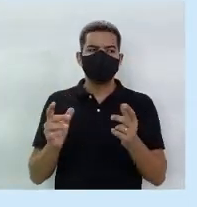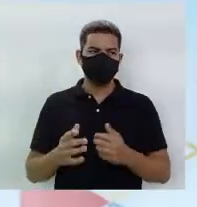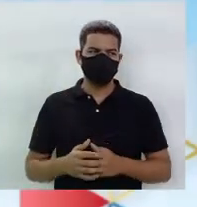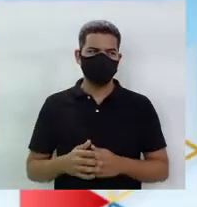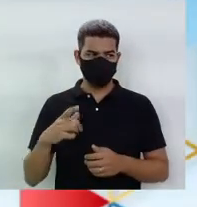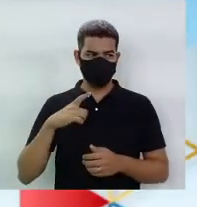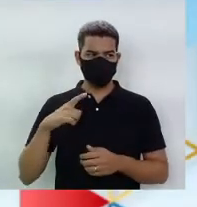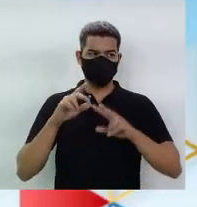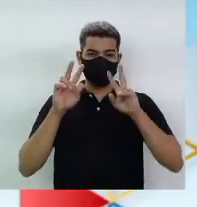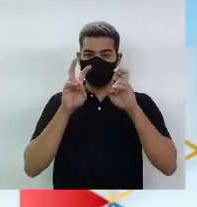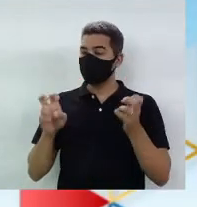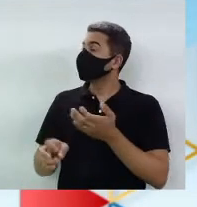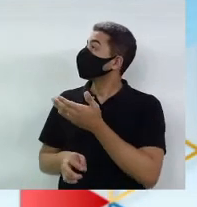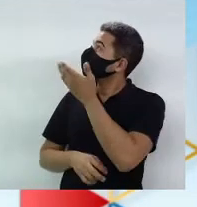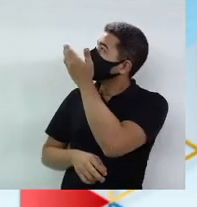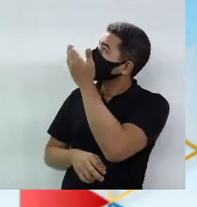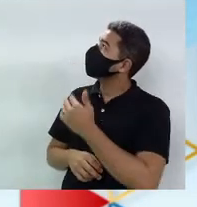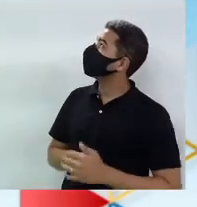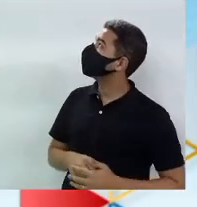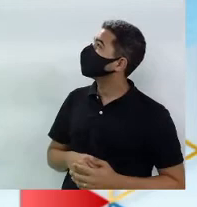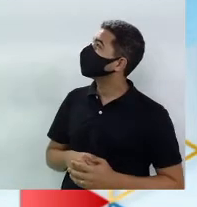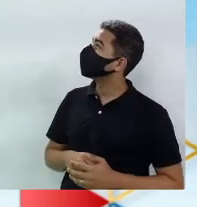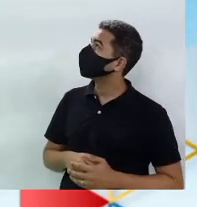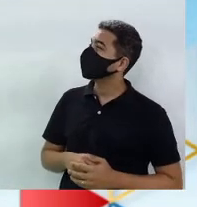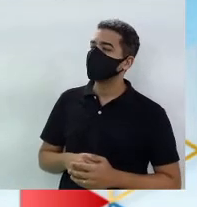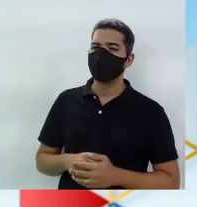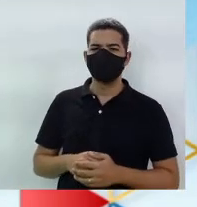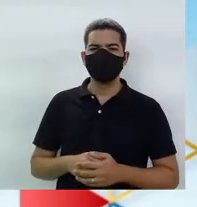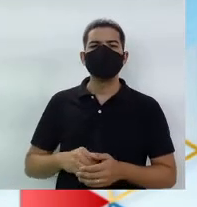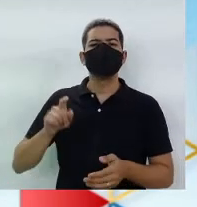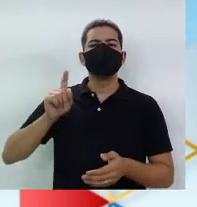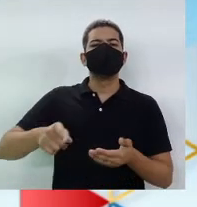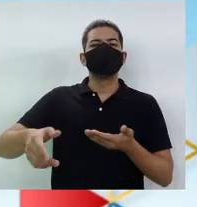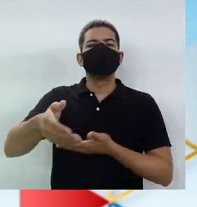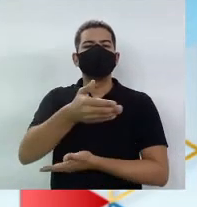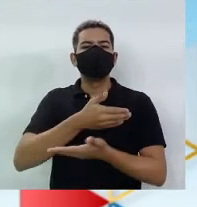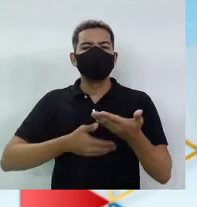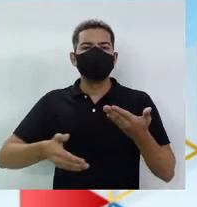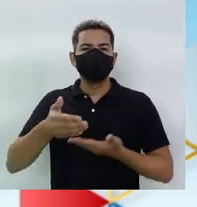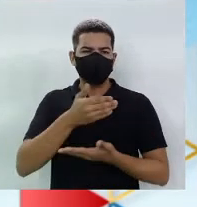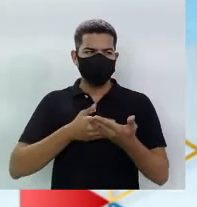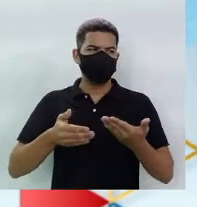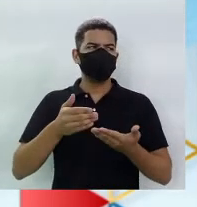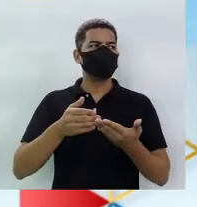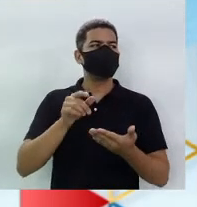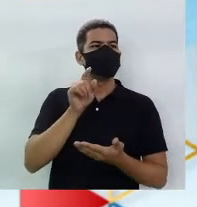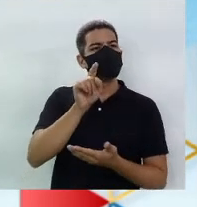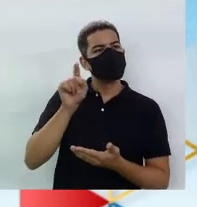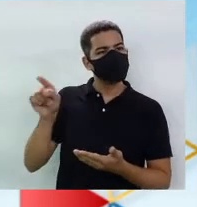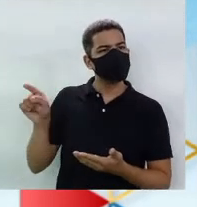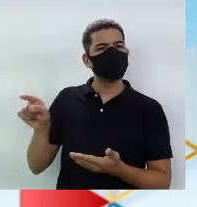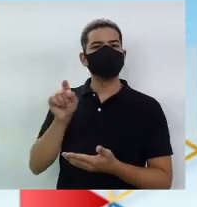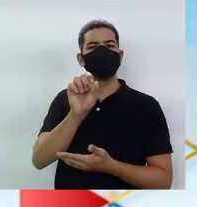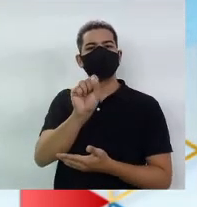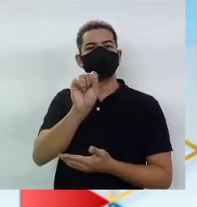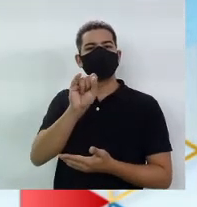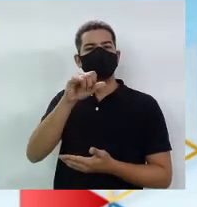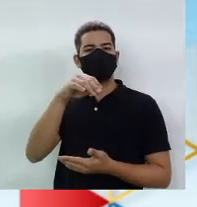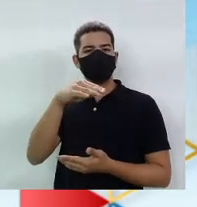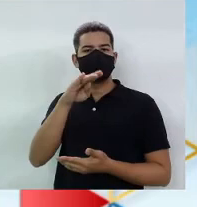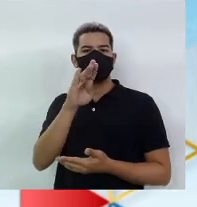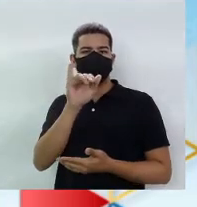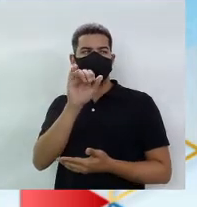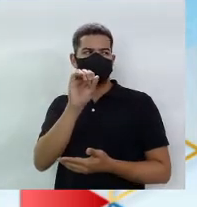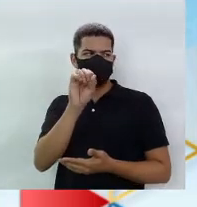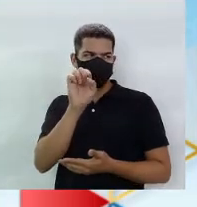lá na tela, nós temos o nosso tema que é relação do verbal com outras semióses, texto